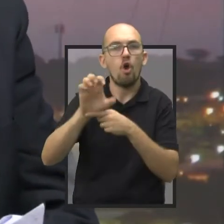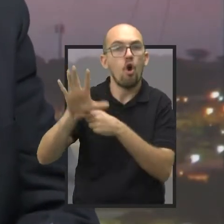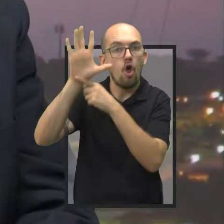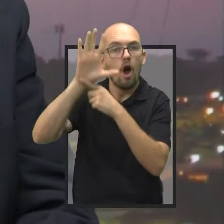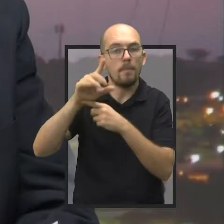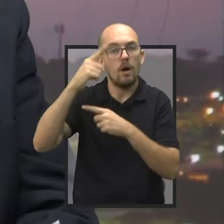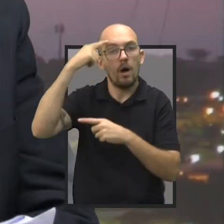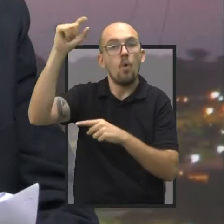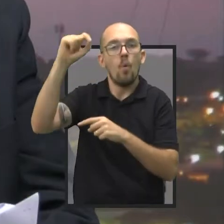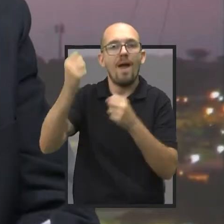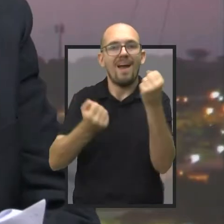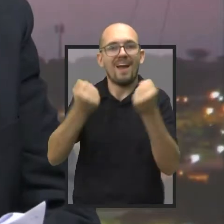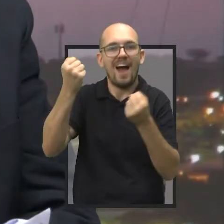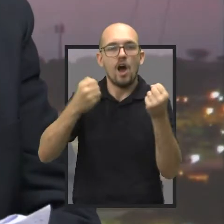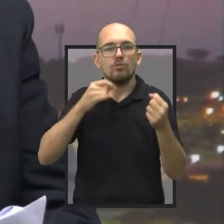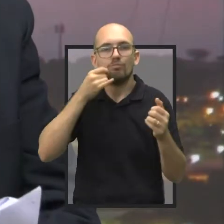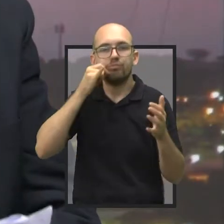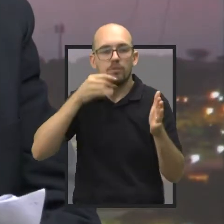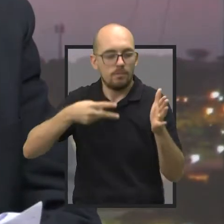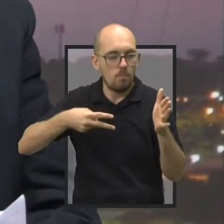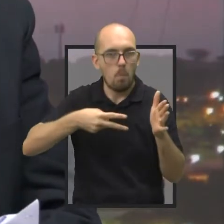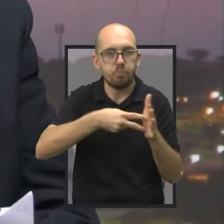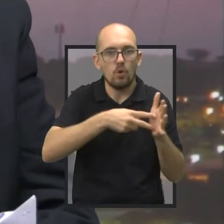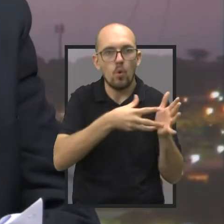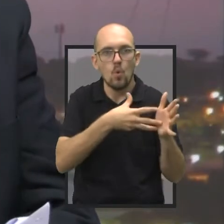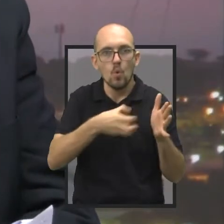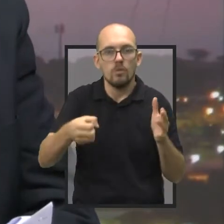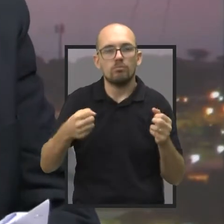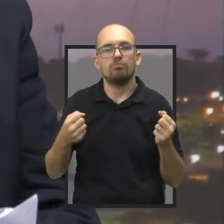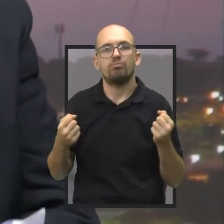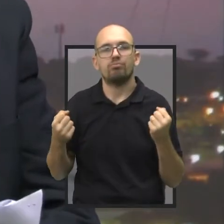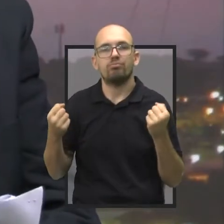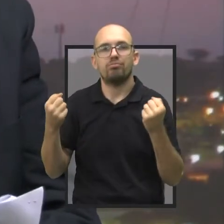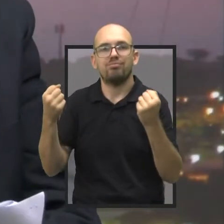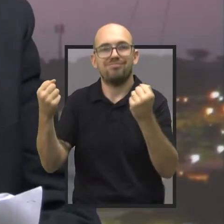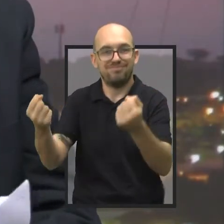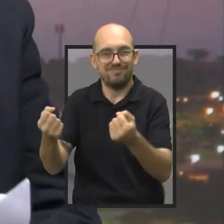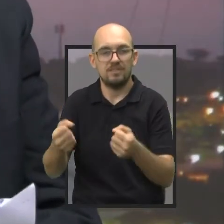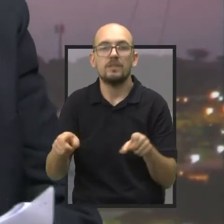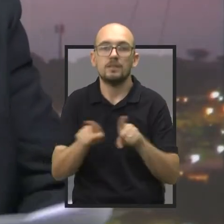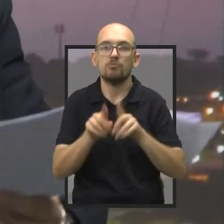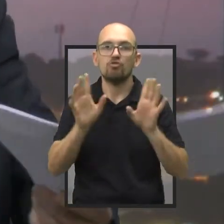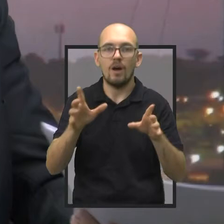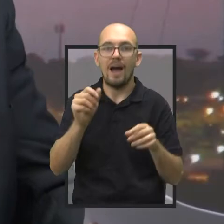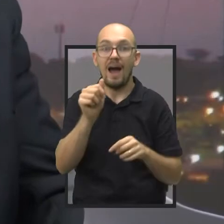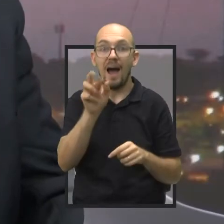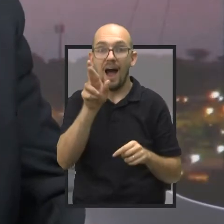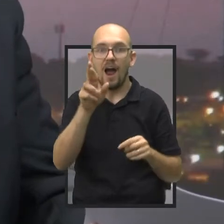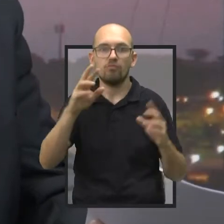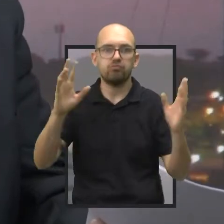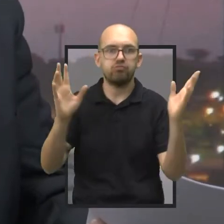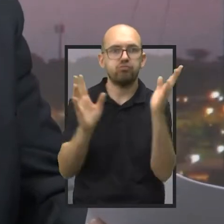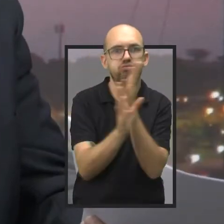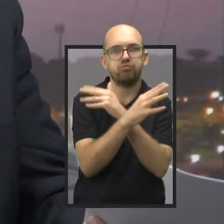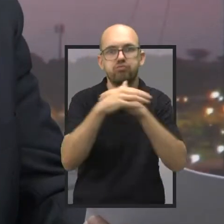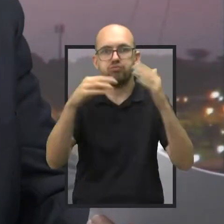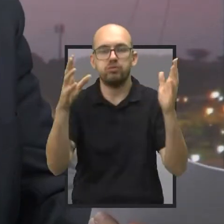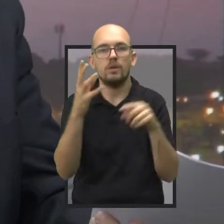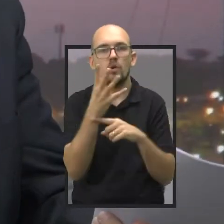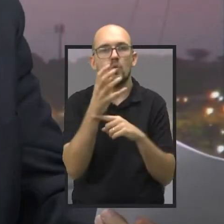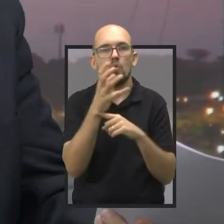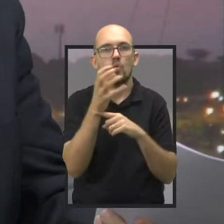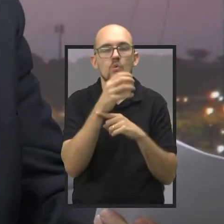à eletricidade, o veículo, né, a energia eólica, a energia nuclear que começou-se, né, mas